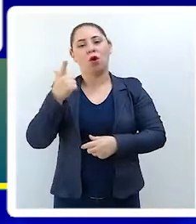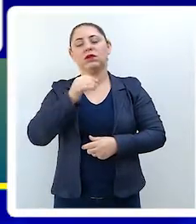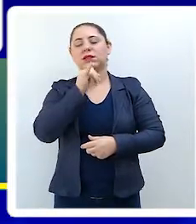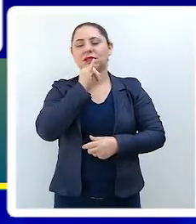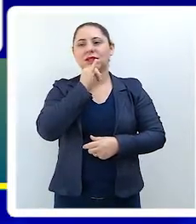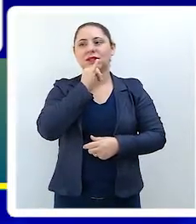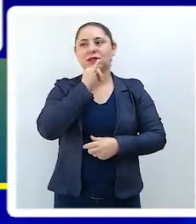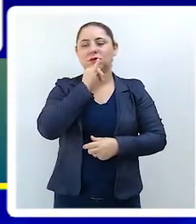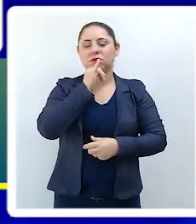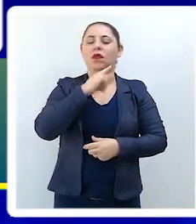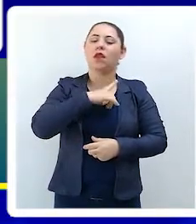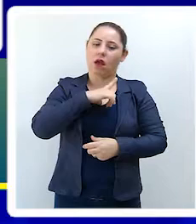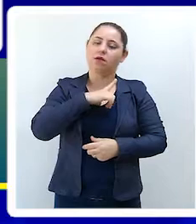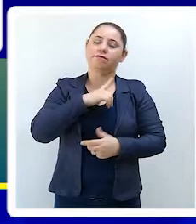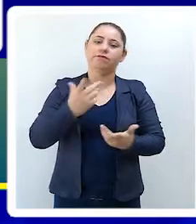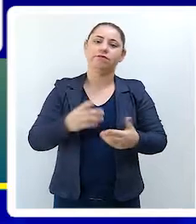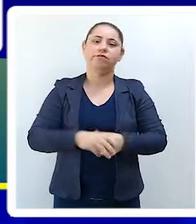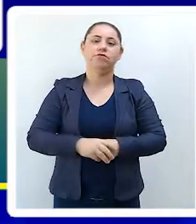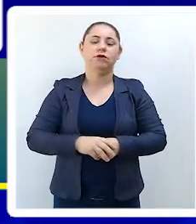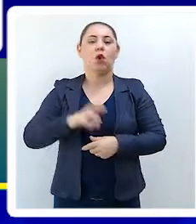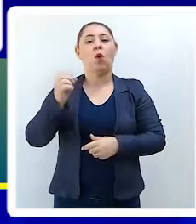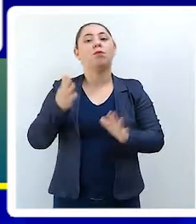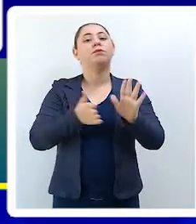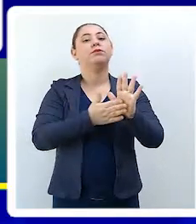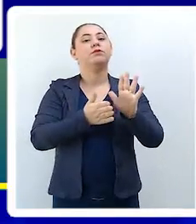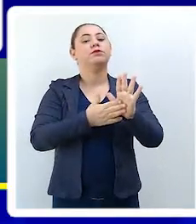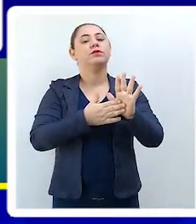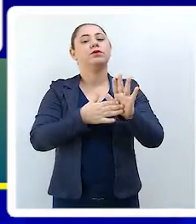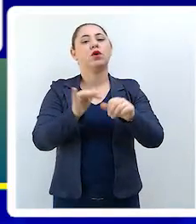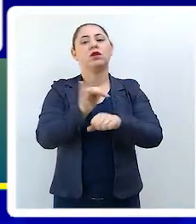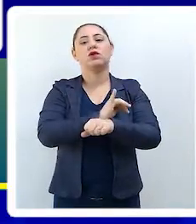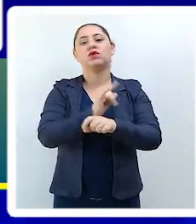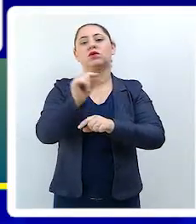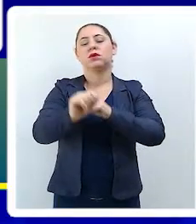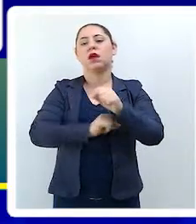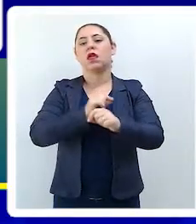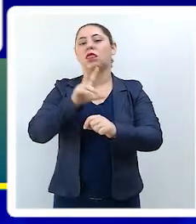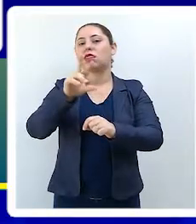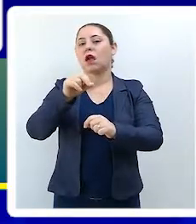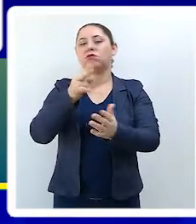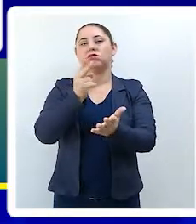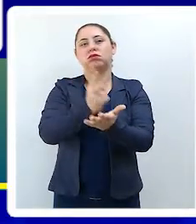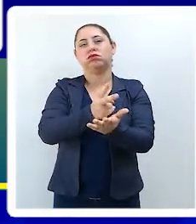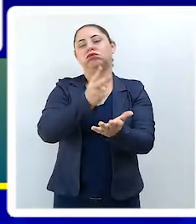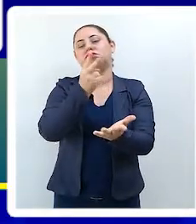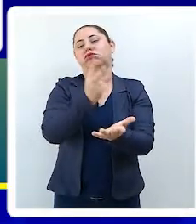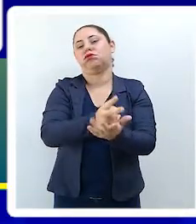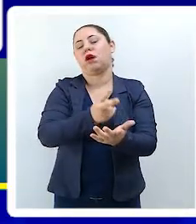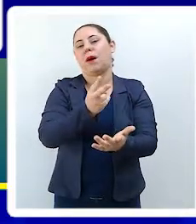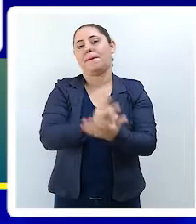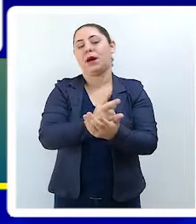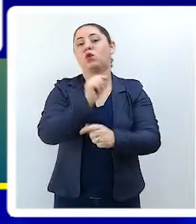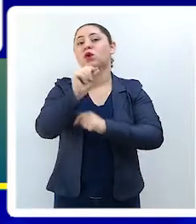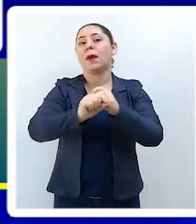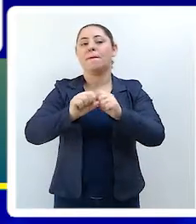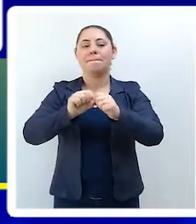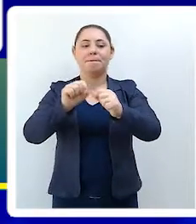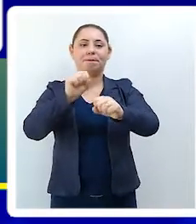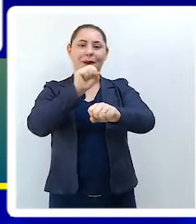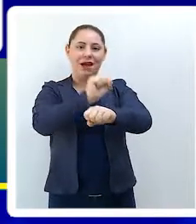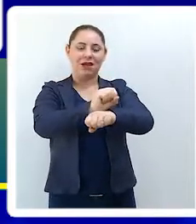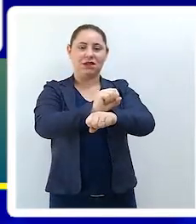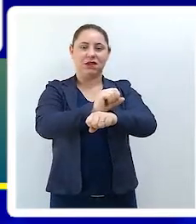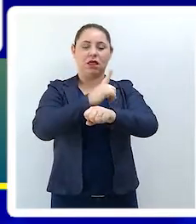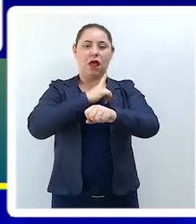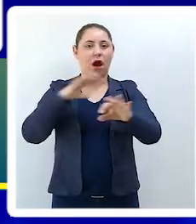ela existe, e propor medidas para que ela não seja perpetuada, para que ela não seja, para que